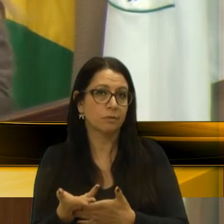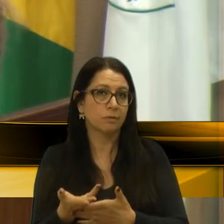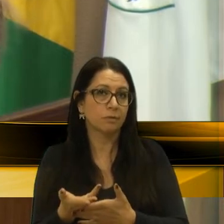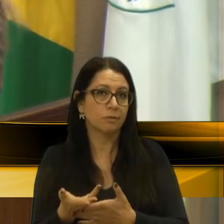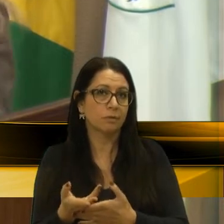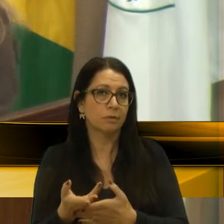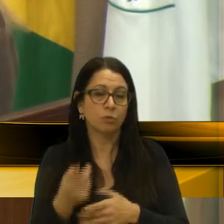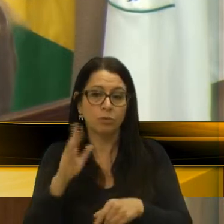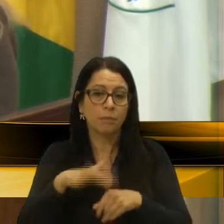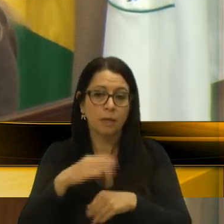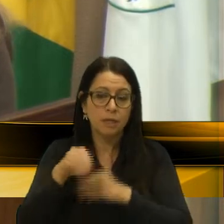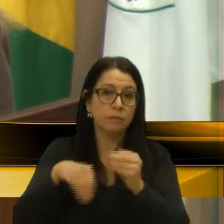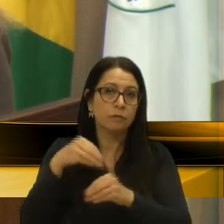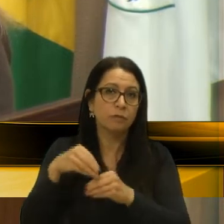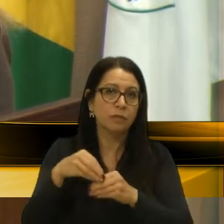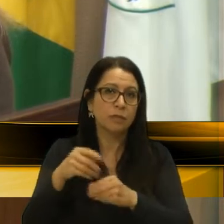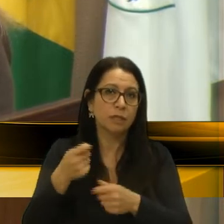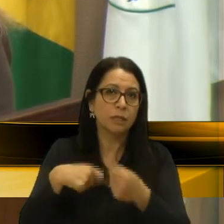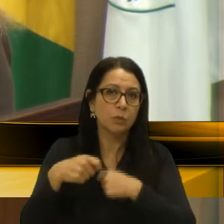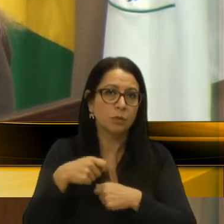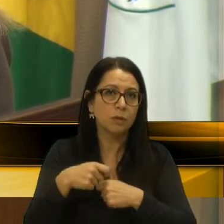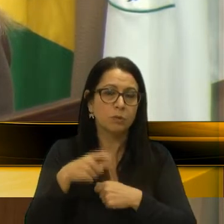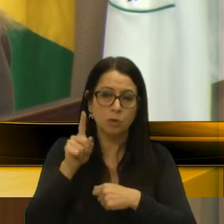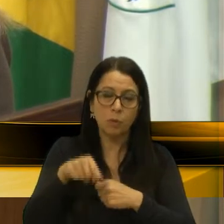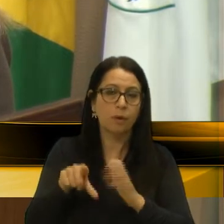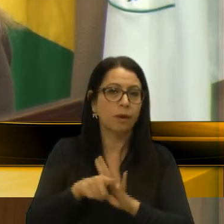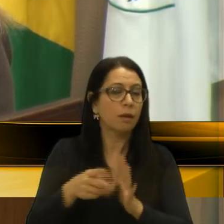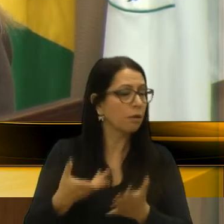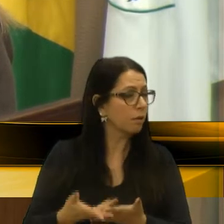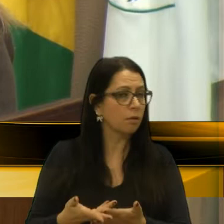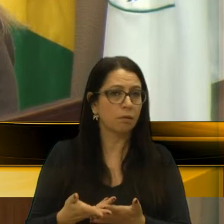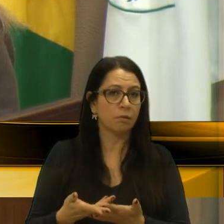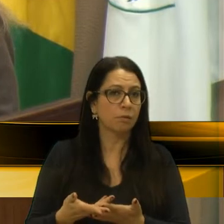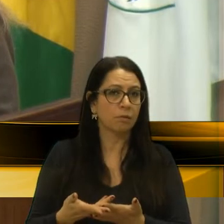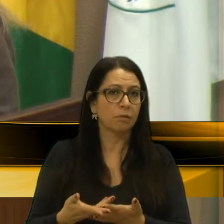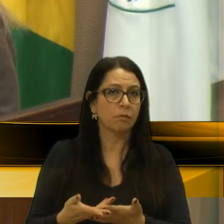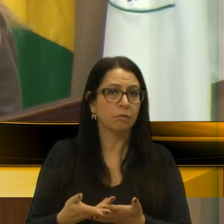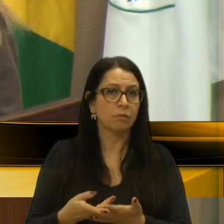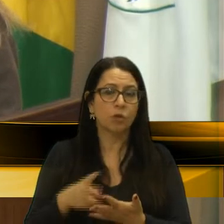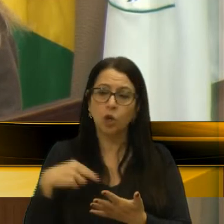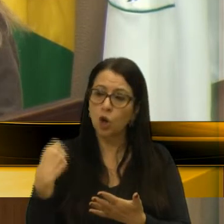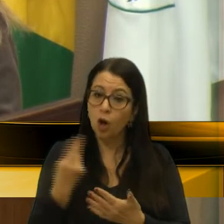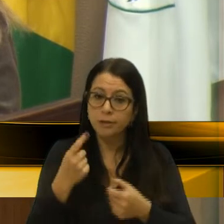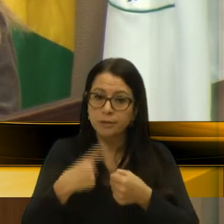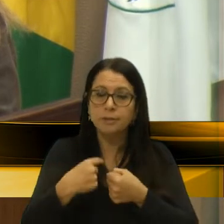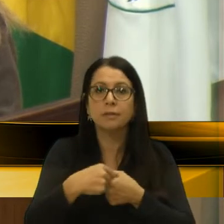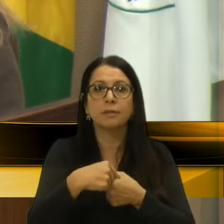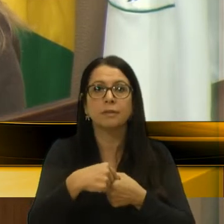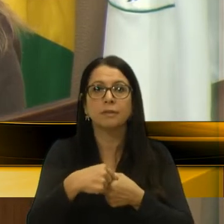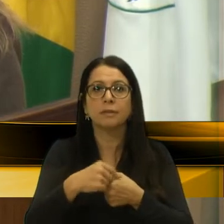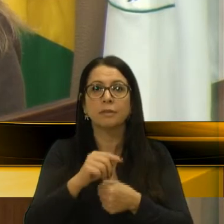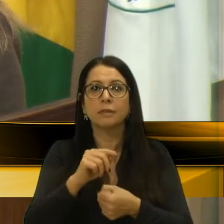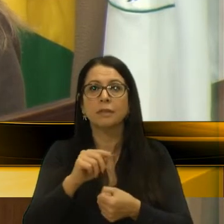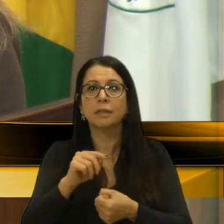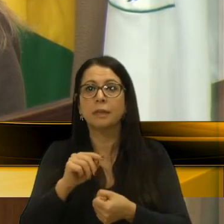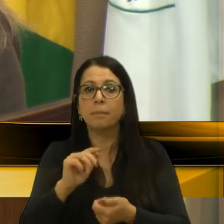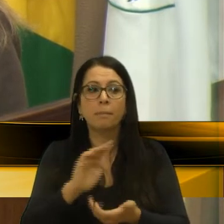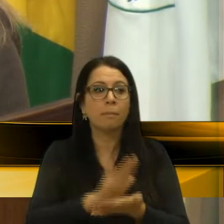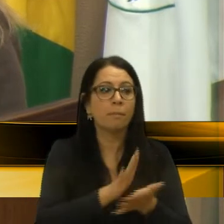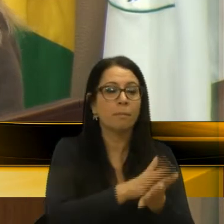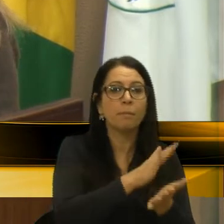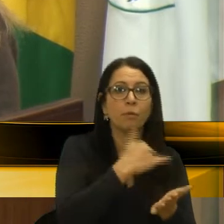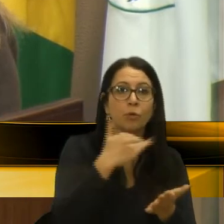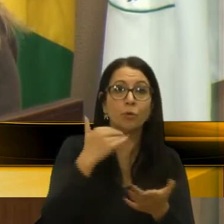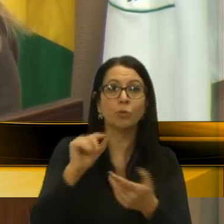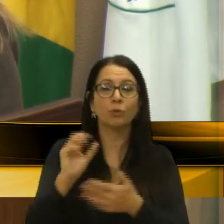Onde mais estão envolvidos em negociações ilícitas? Gente, é nas nossas cidades que essas mortes estão acontecendo, que a